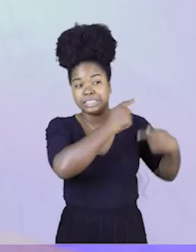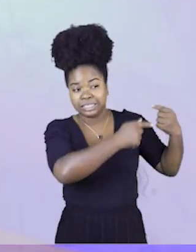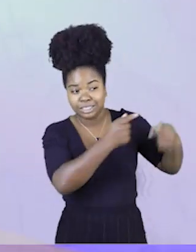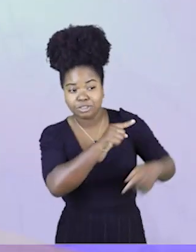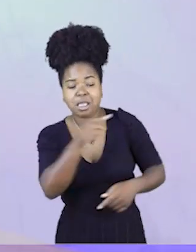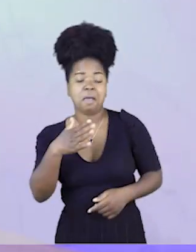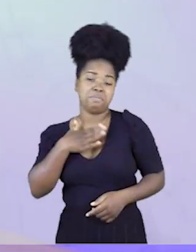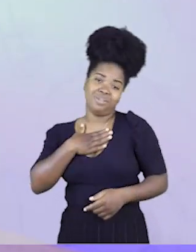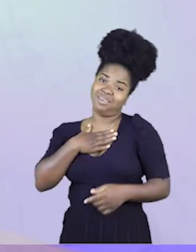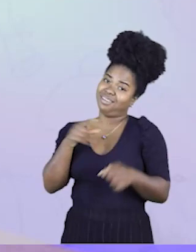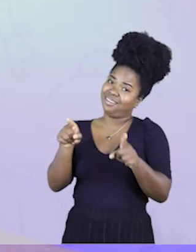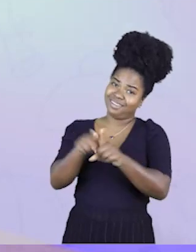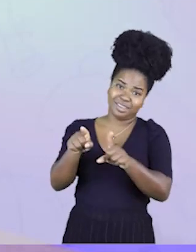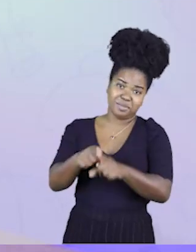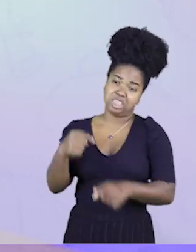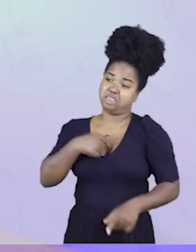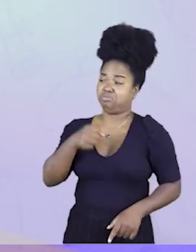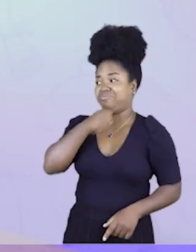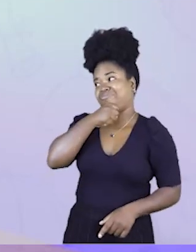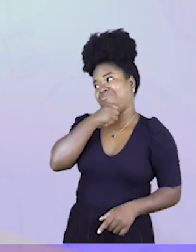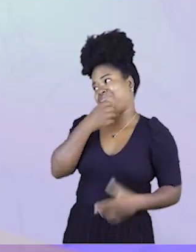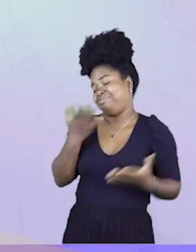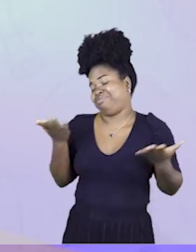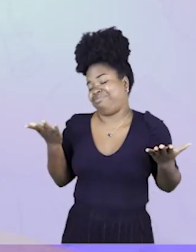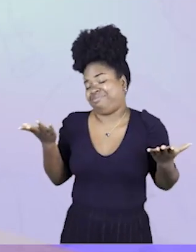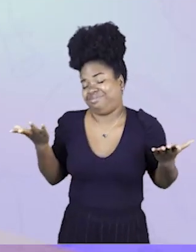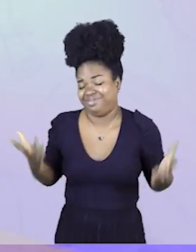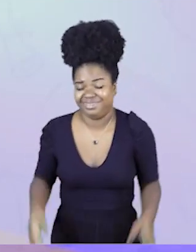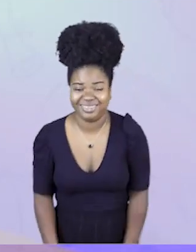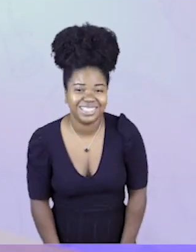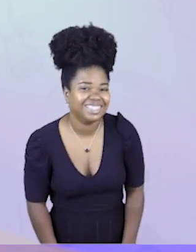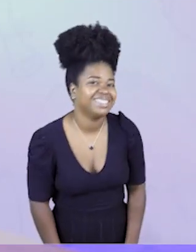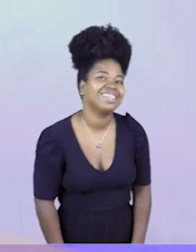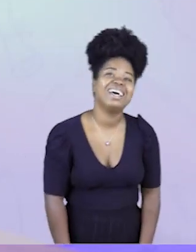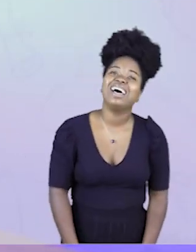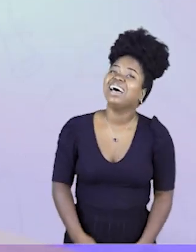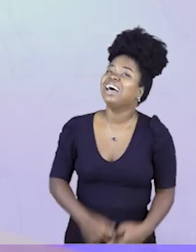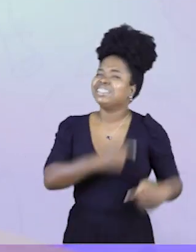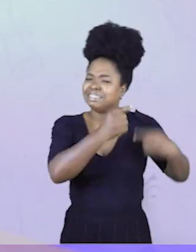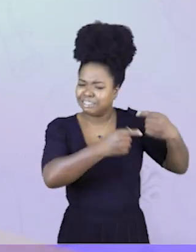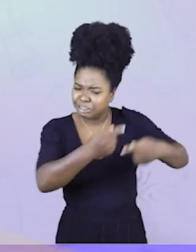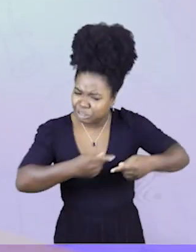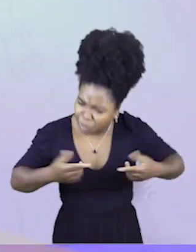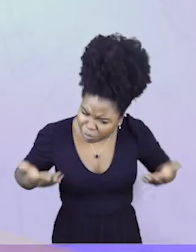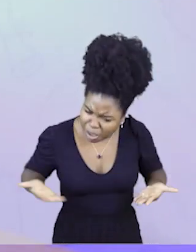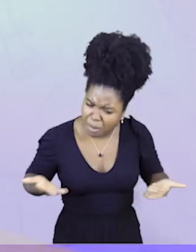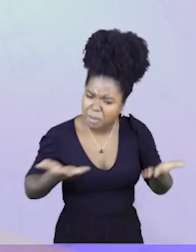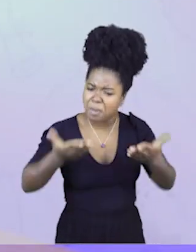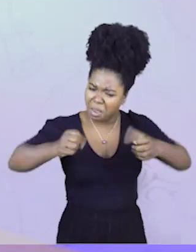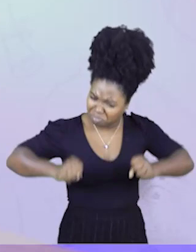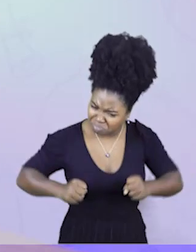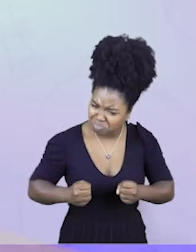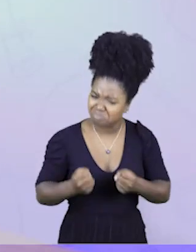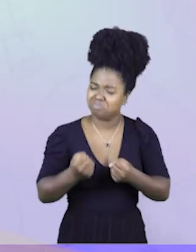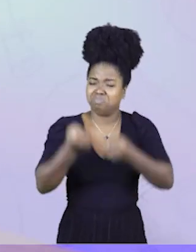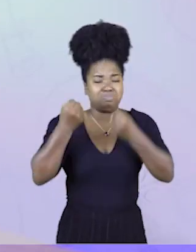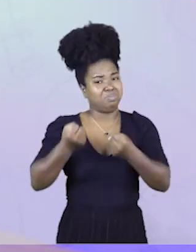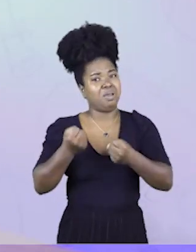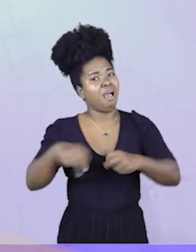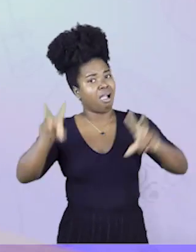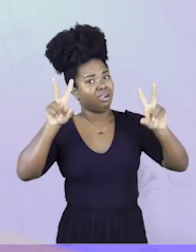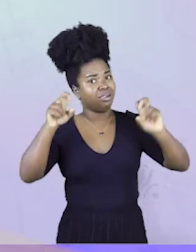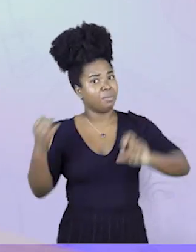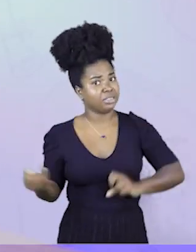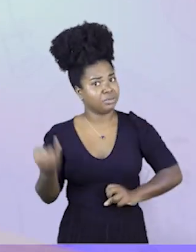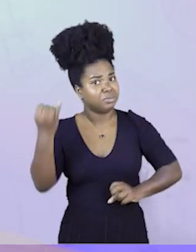essa geração de vocês, a minha geração também, que eu não sou tão velha assim, né, pessoal? Ver essa geração tão engajada em assuntos assim